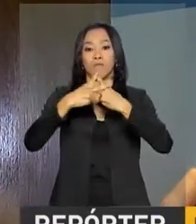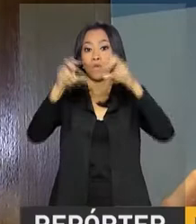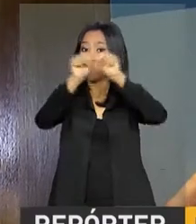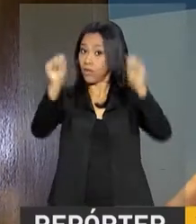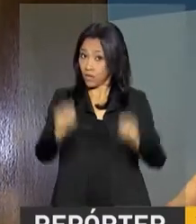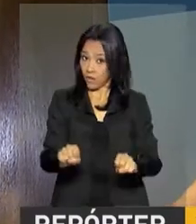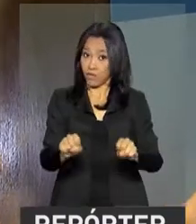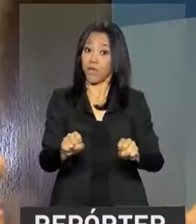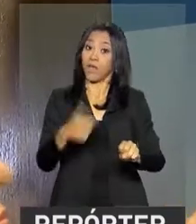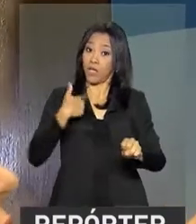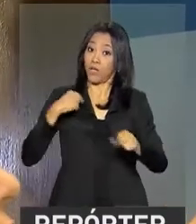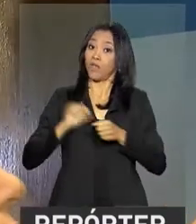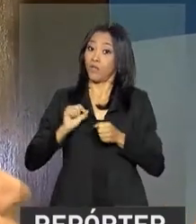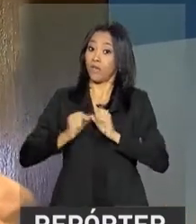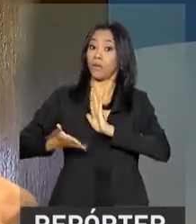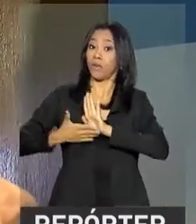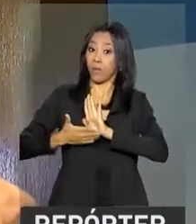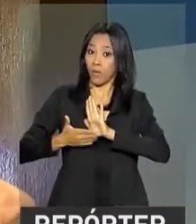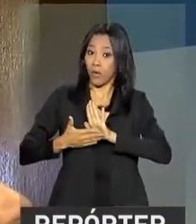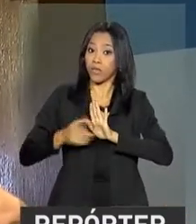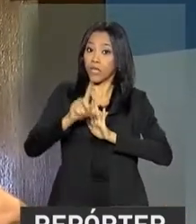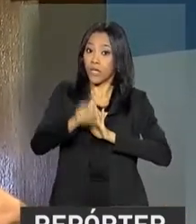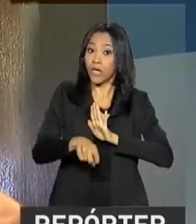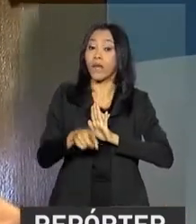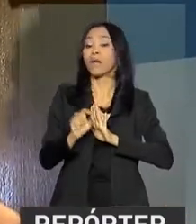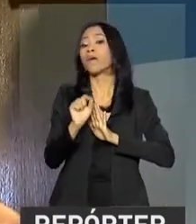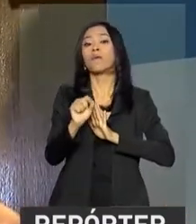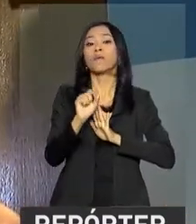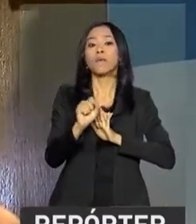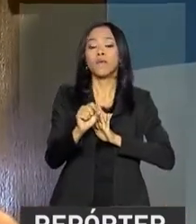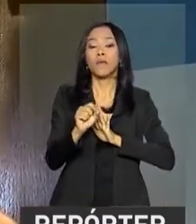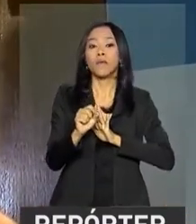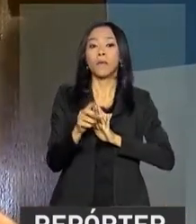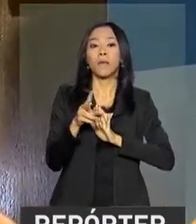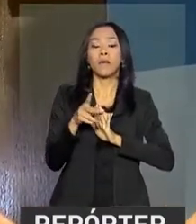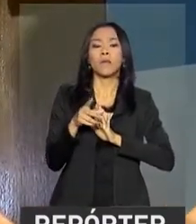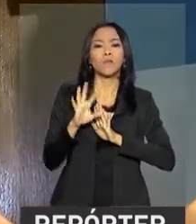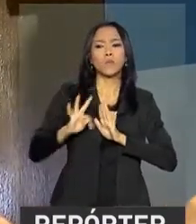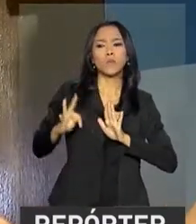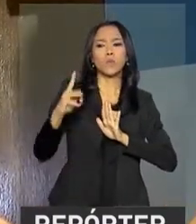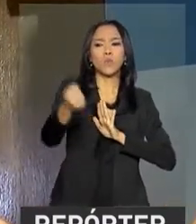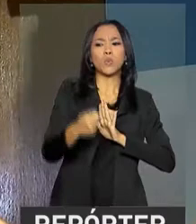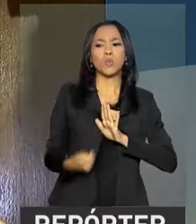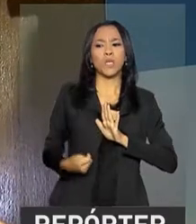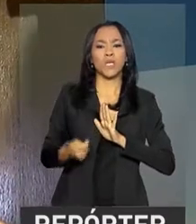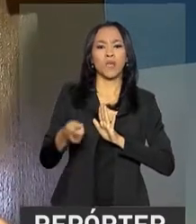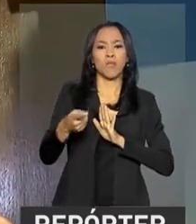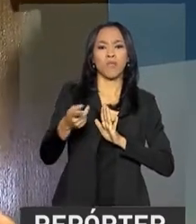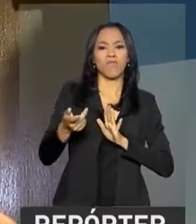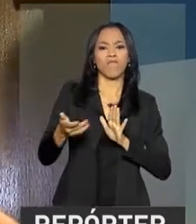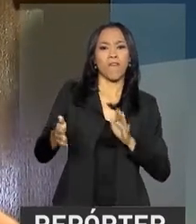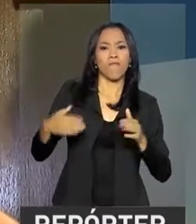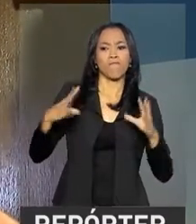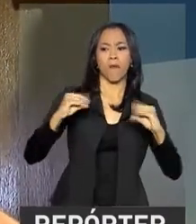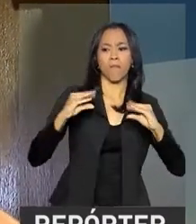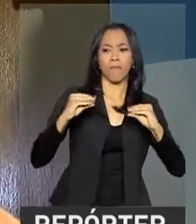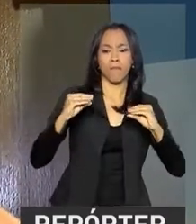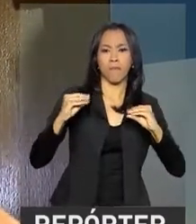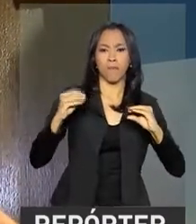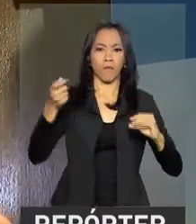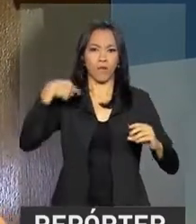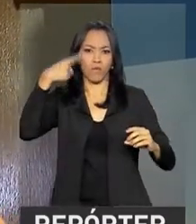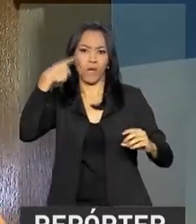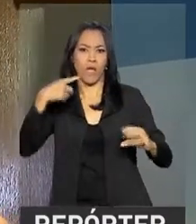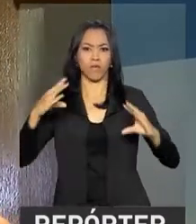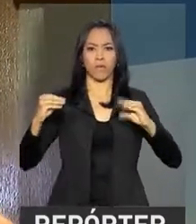fora e eu tenho feito uma proposta que é bom em parlamento parlatório tudo que o bandido falar com seu advogado ele falar com seus